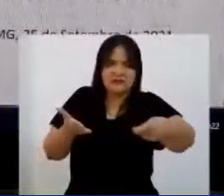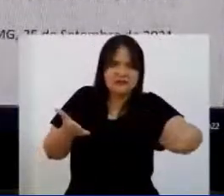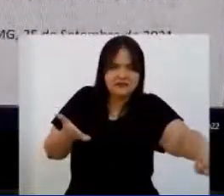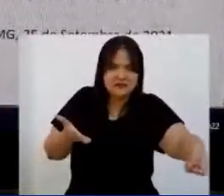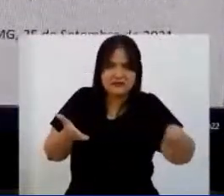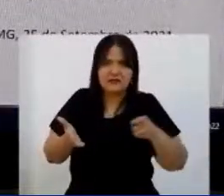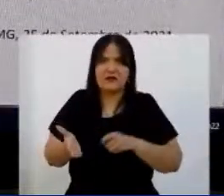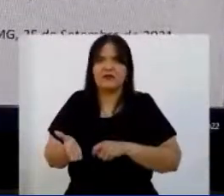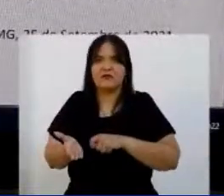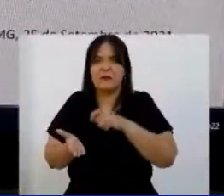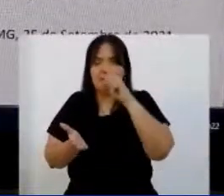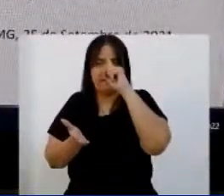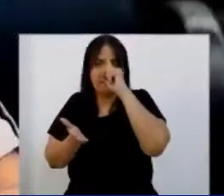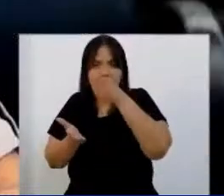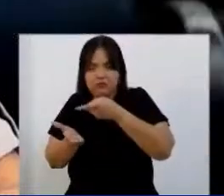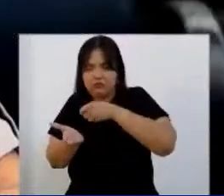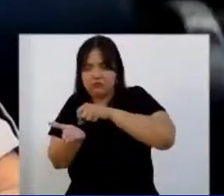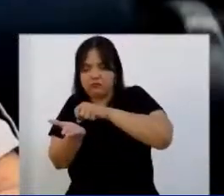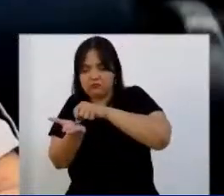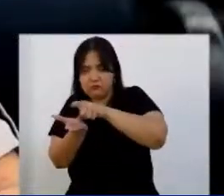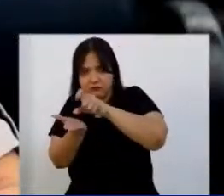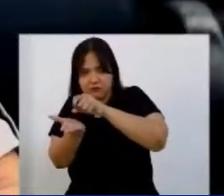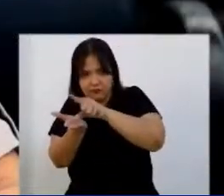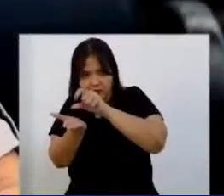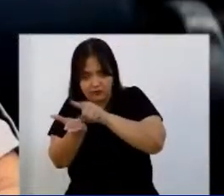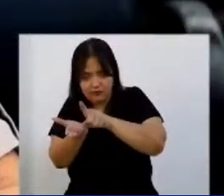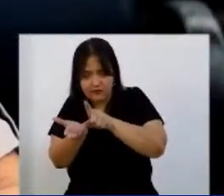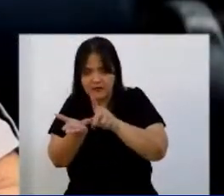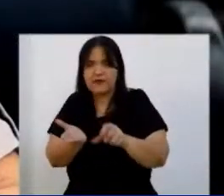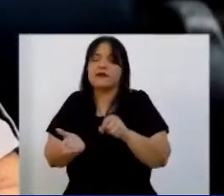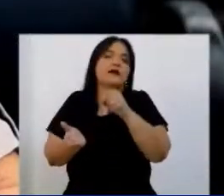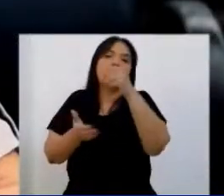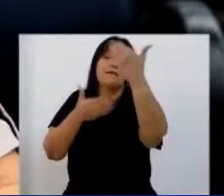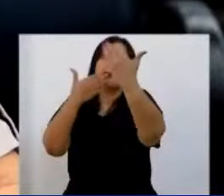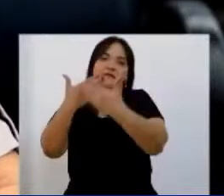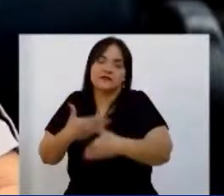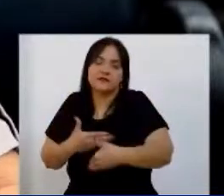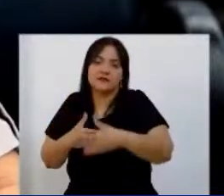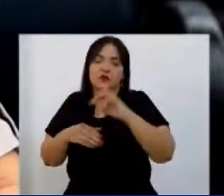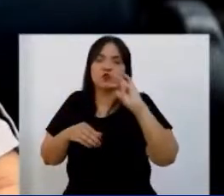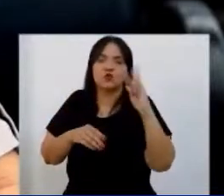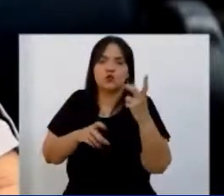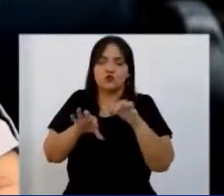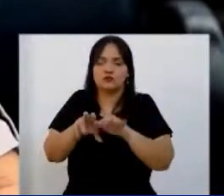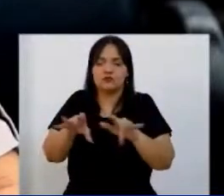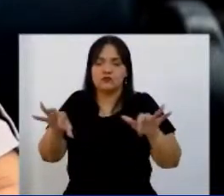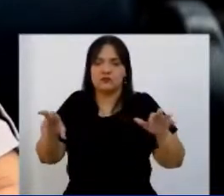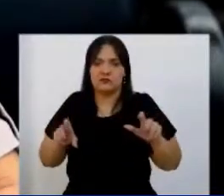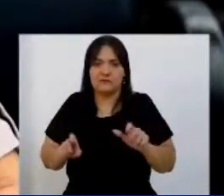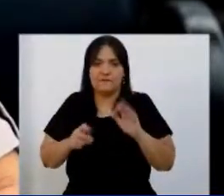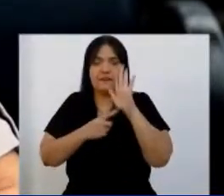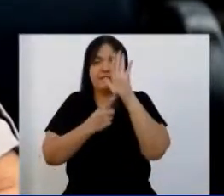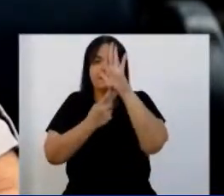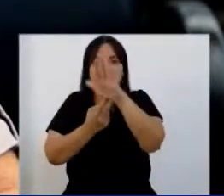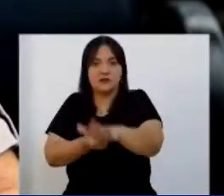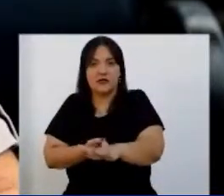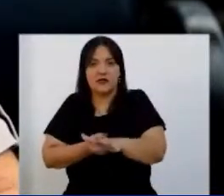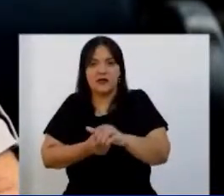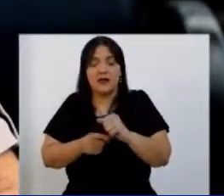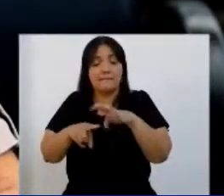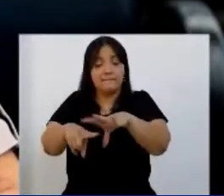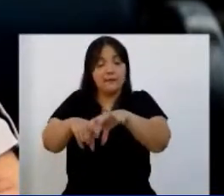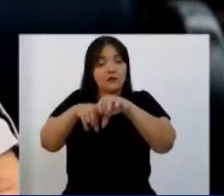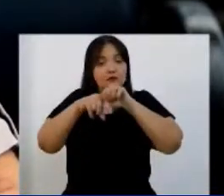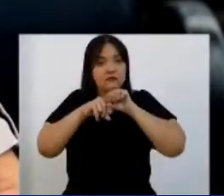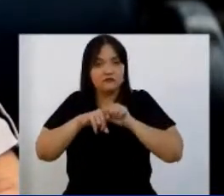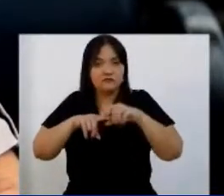a inscrição, a submissão dos resumos, a avaliação é um processo totalmente informatizado, e eu gostaria assim, de